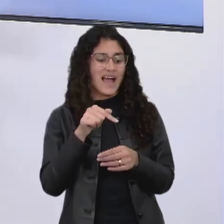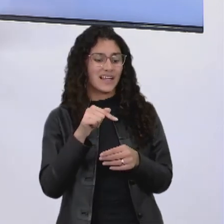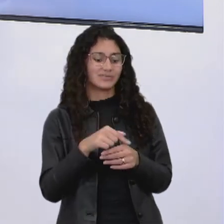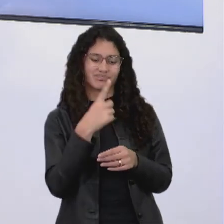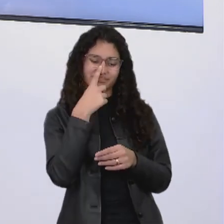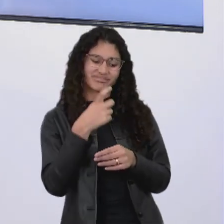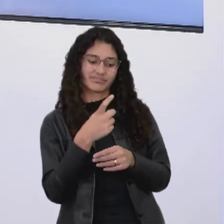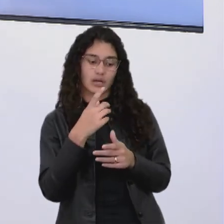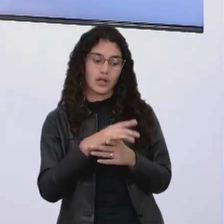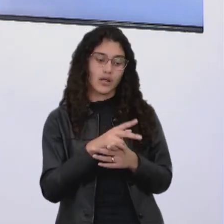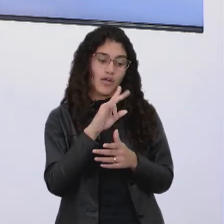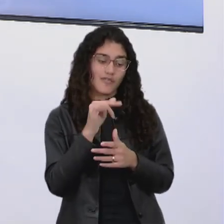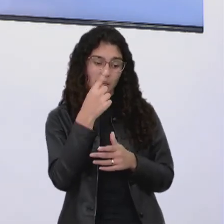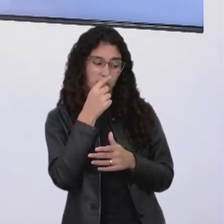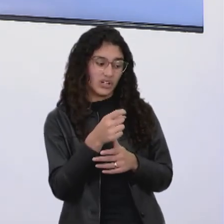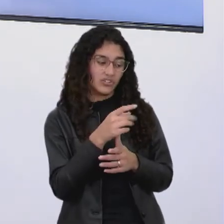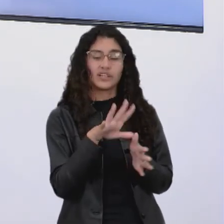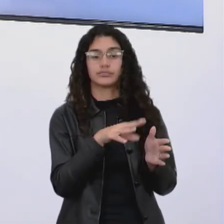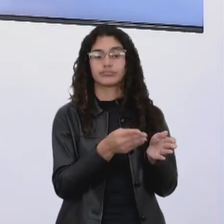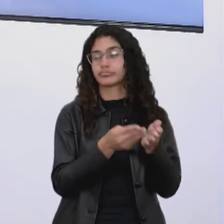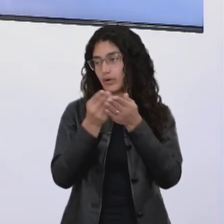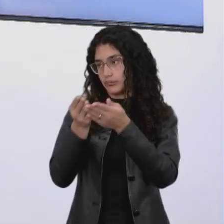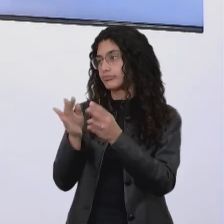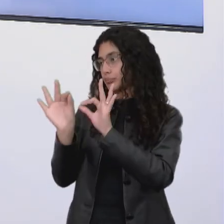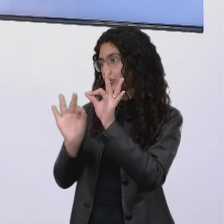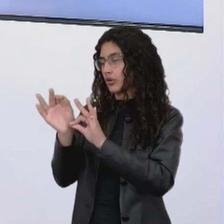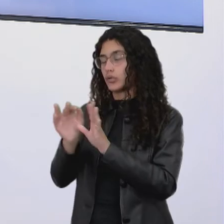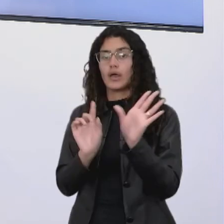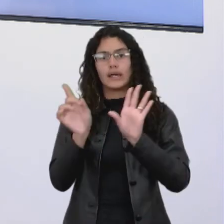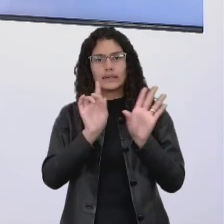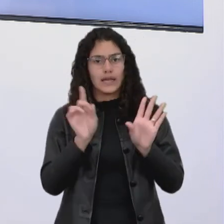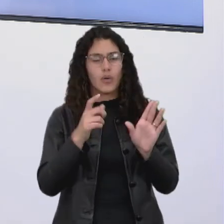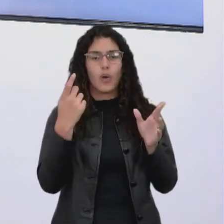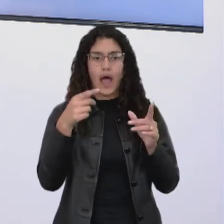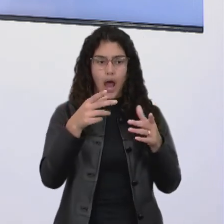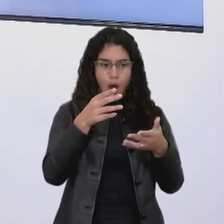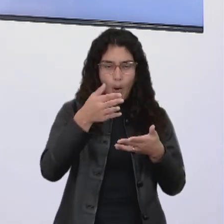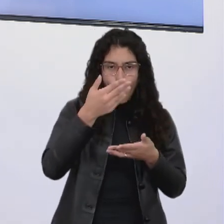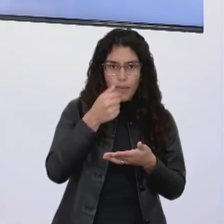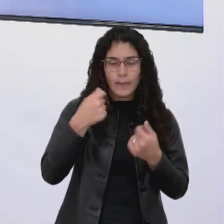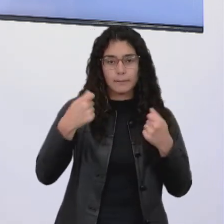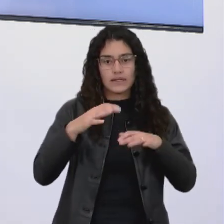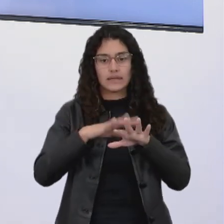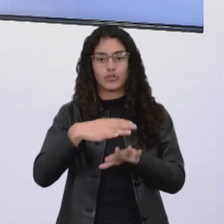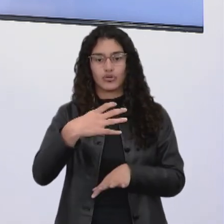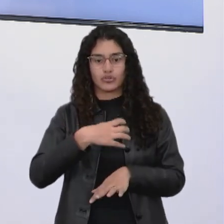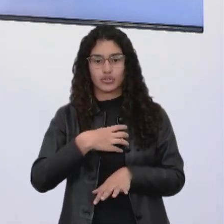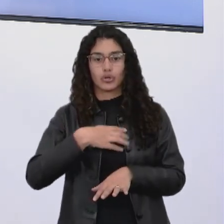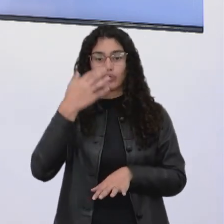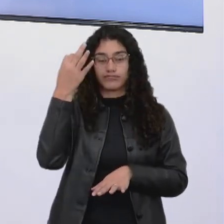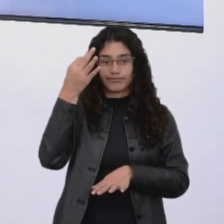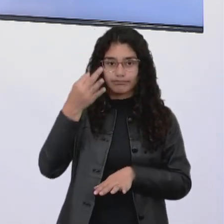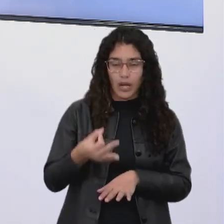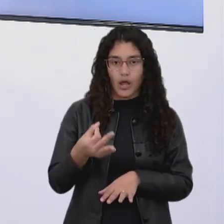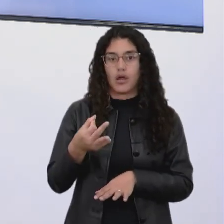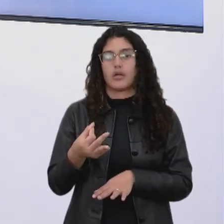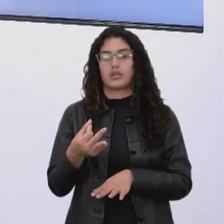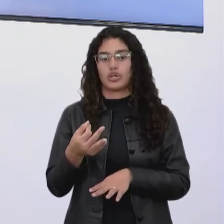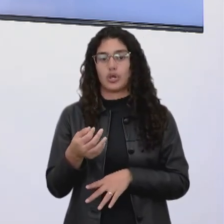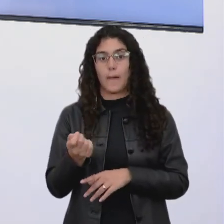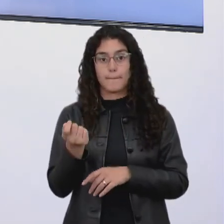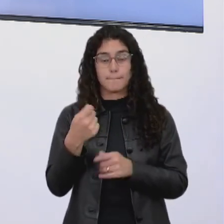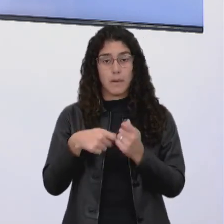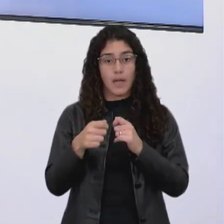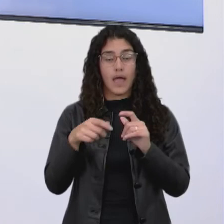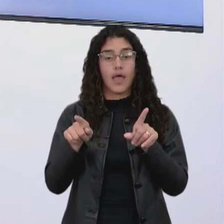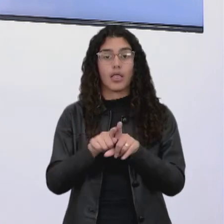então isso vai para esse projeto. Não. Garante que essa alimentação ela seja feita de uma maneira sanitária, nutricional,